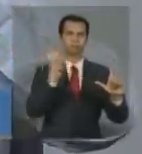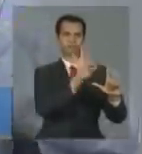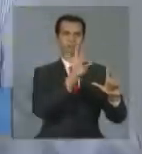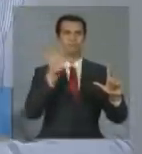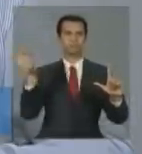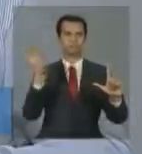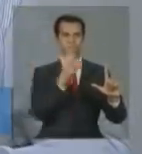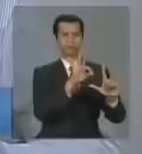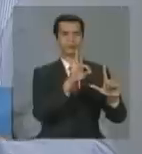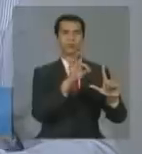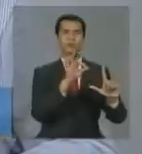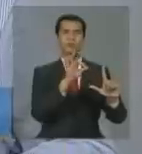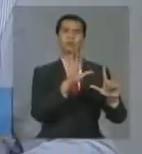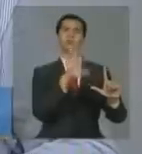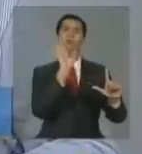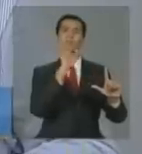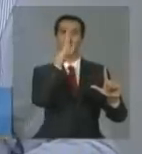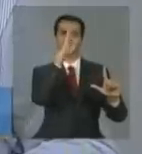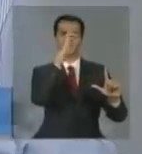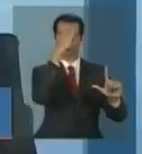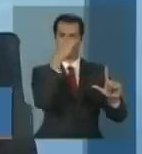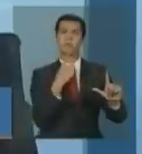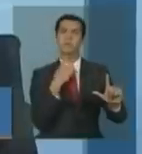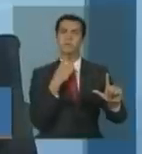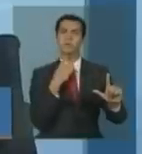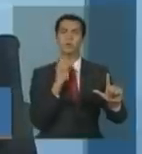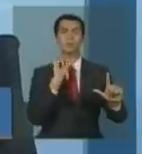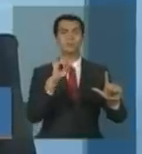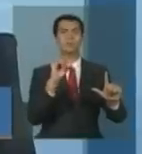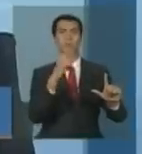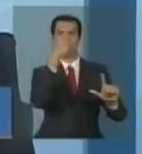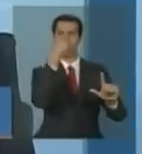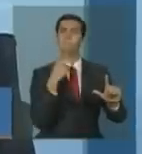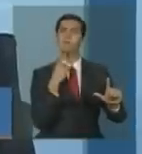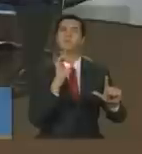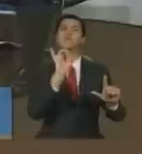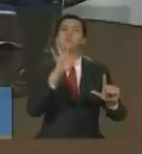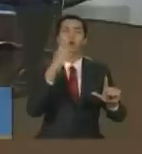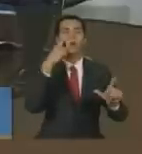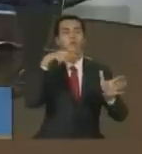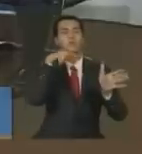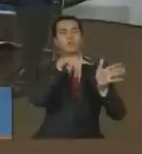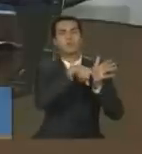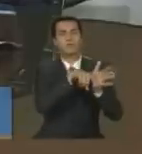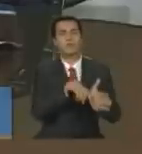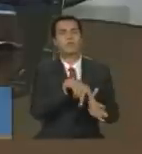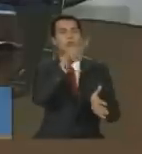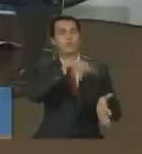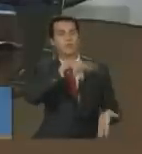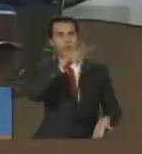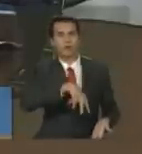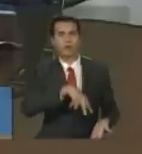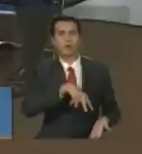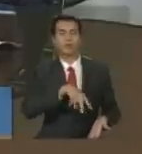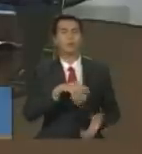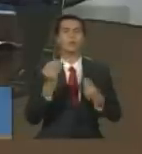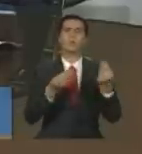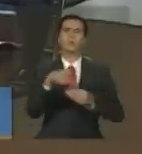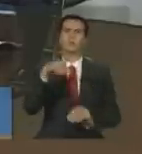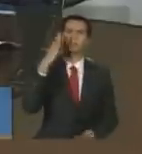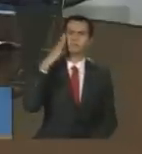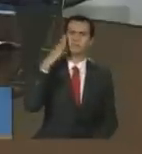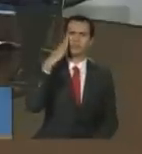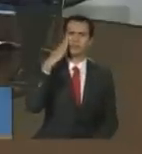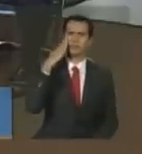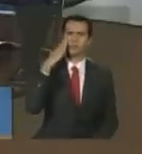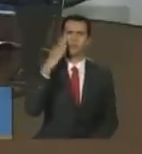selecionar o perfil adequado, por exemplo, se é só um perfil de consulta, ele vai acessar esse perfil de consulta. Como é que ele sabe qual é o perfil? Nós temos